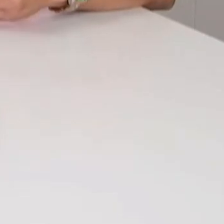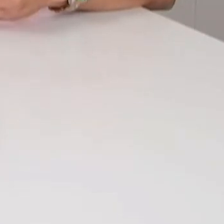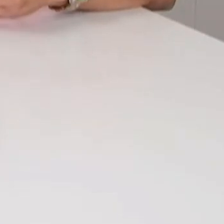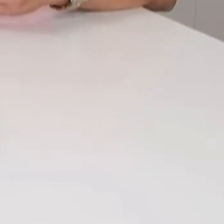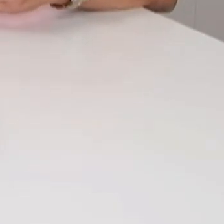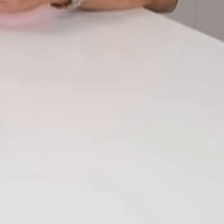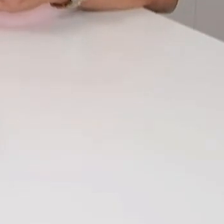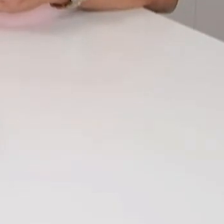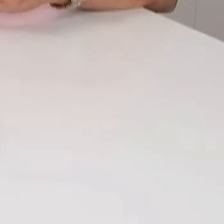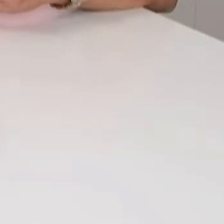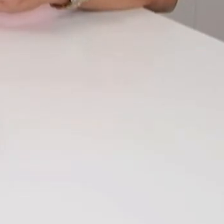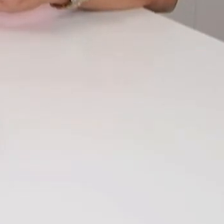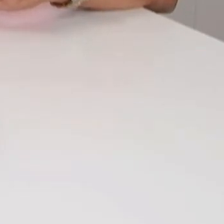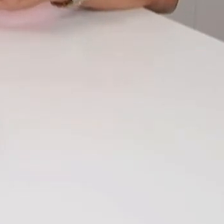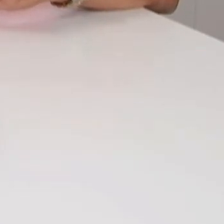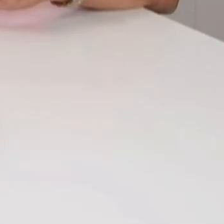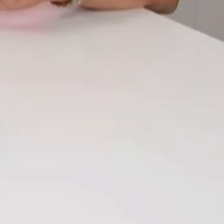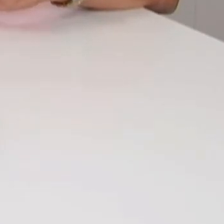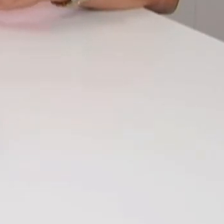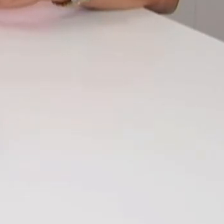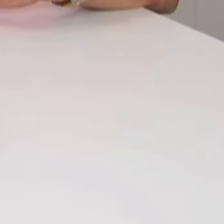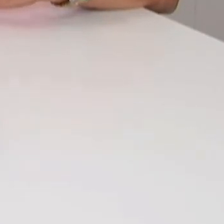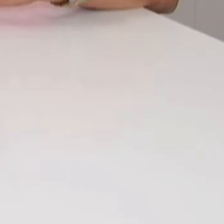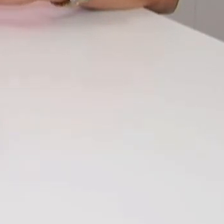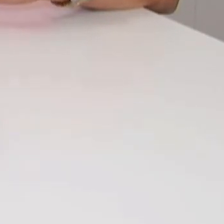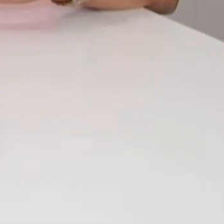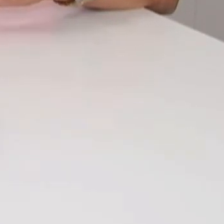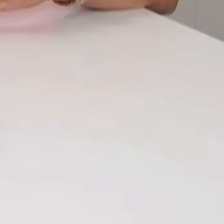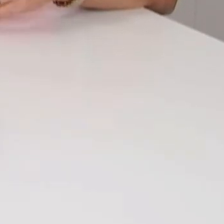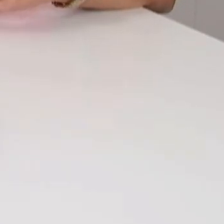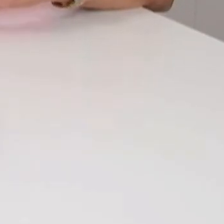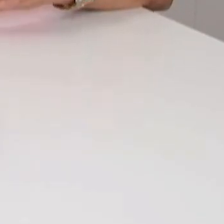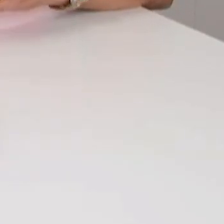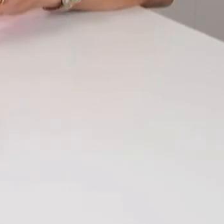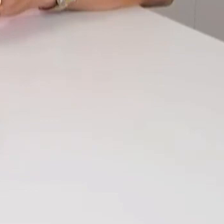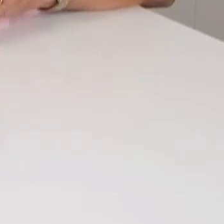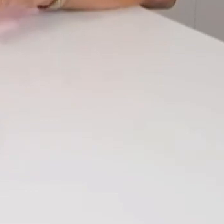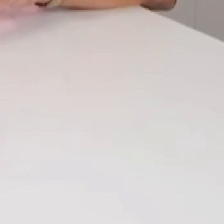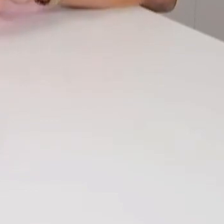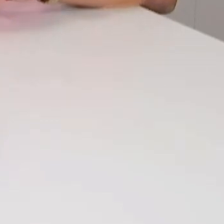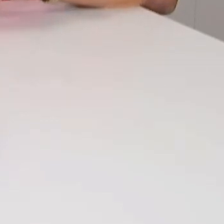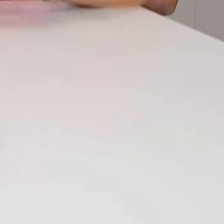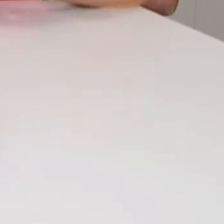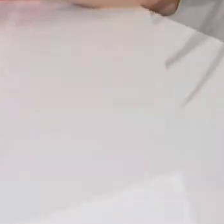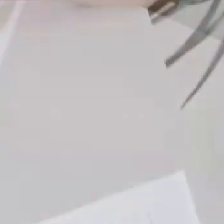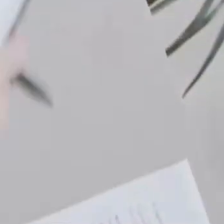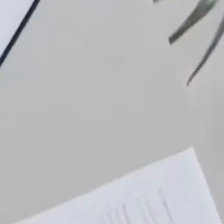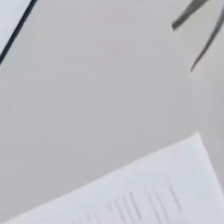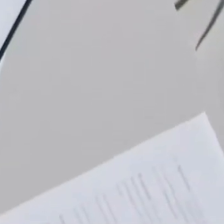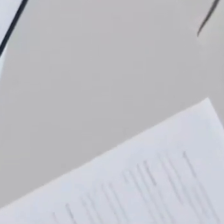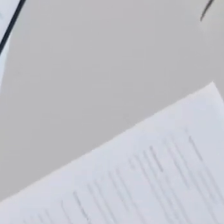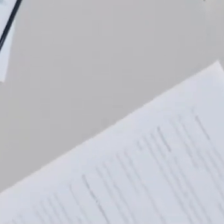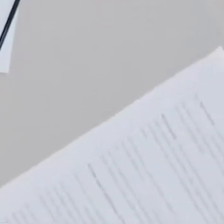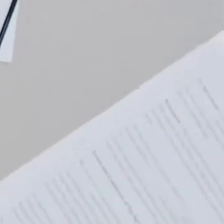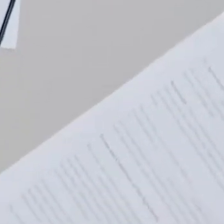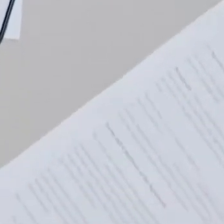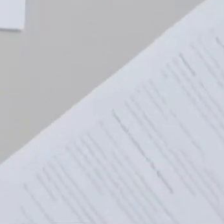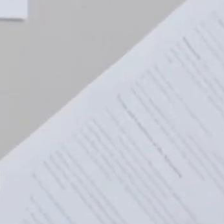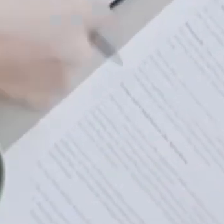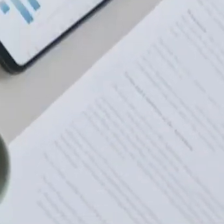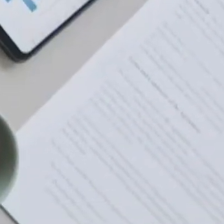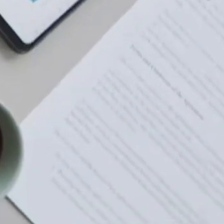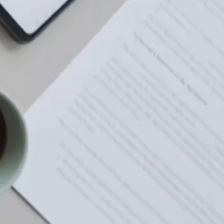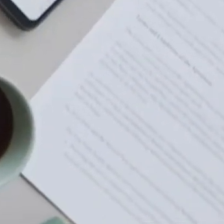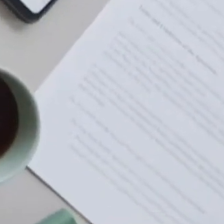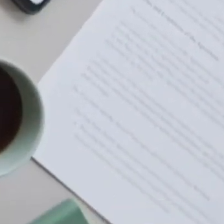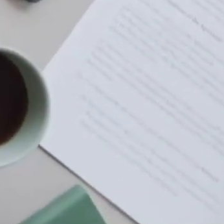que aconteceu, muitas pessoas tiveram aí a circunstância do seu trabalho, né? Ou seja, demissões, não